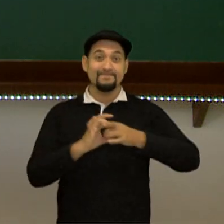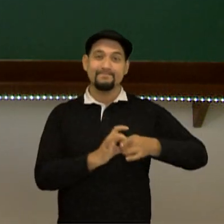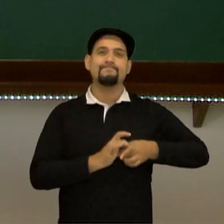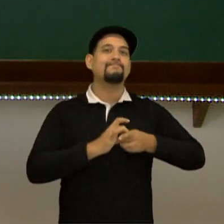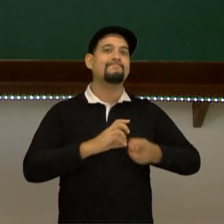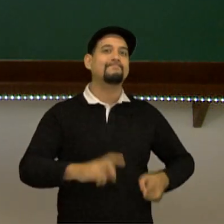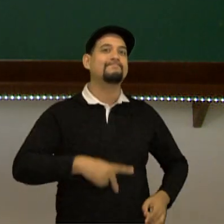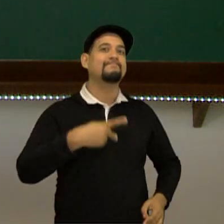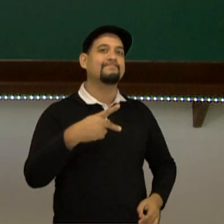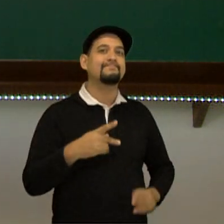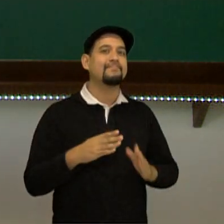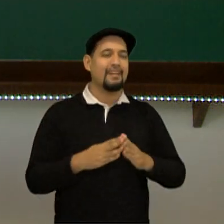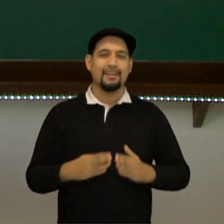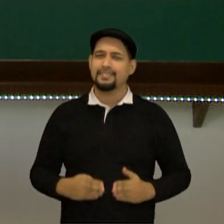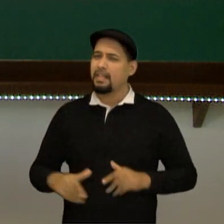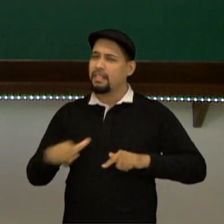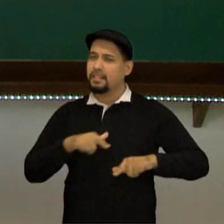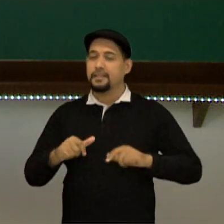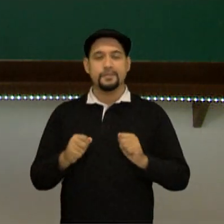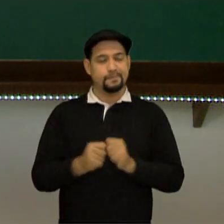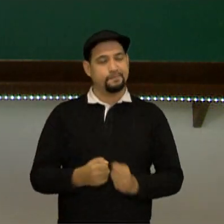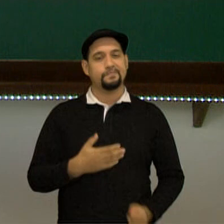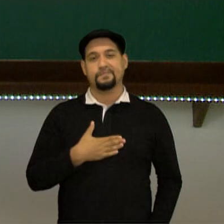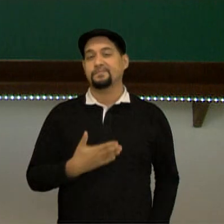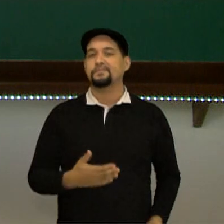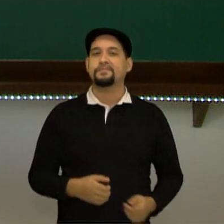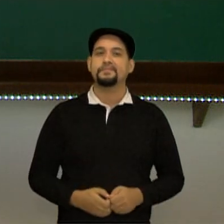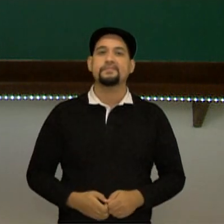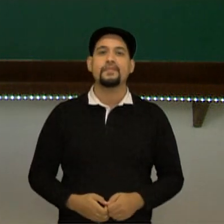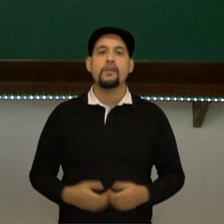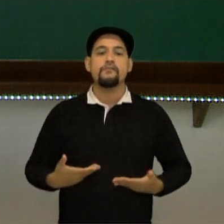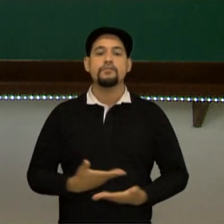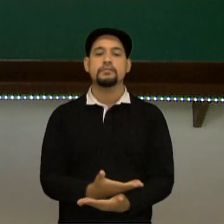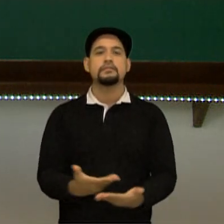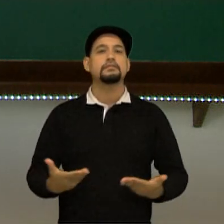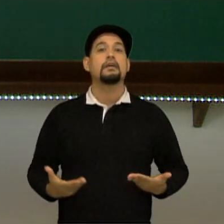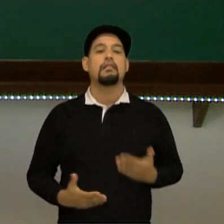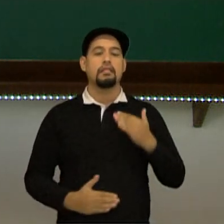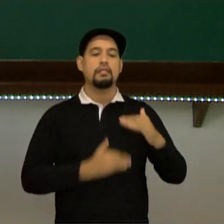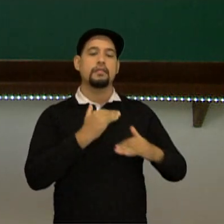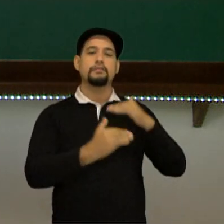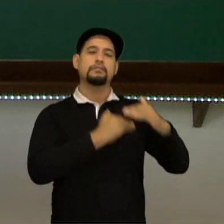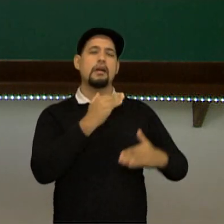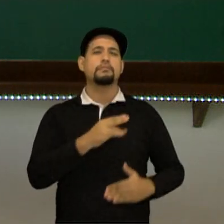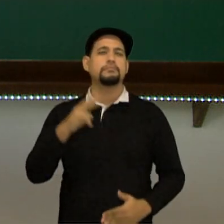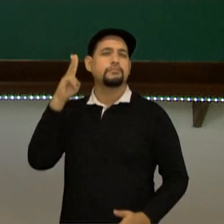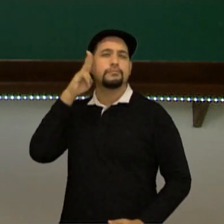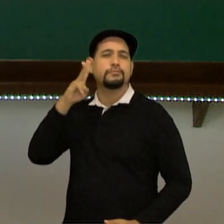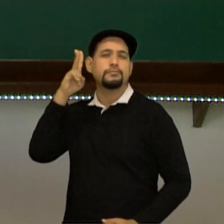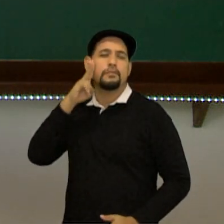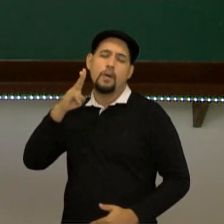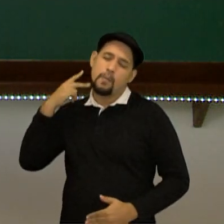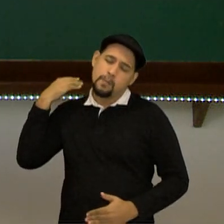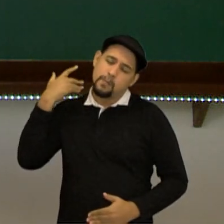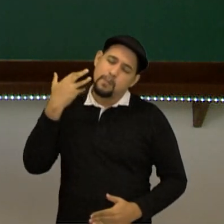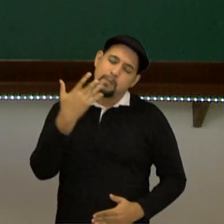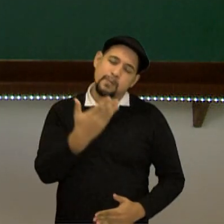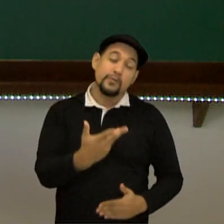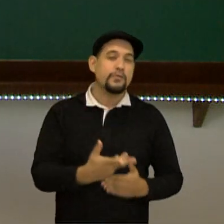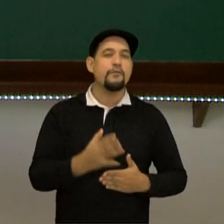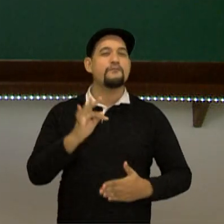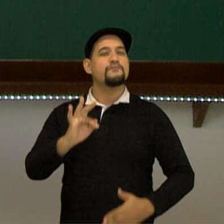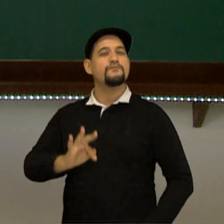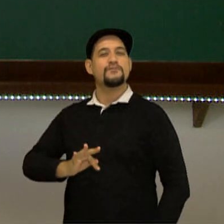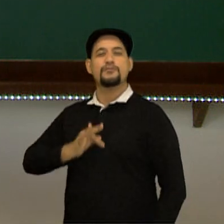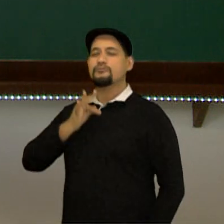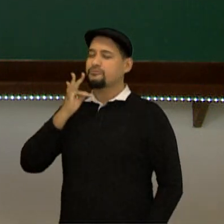lado, trabalhando junto comigo. E você está construindo a sua história e com certeza vai ser uma